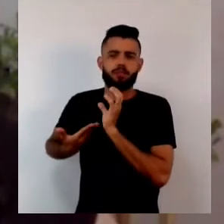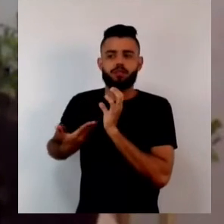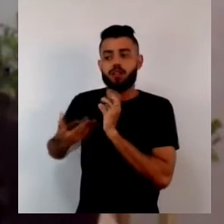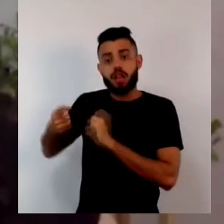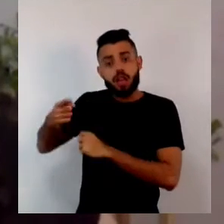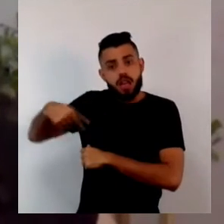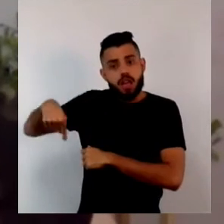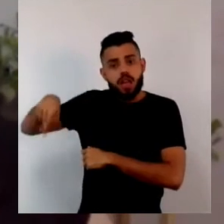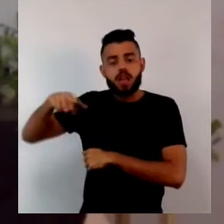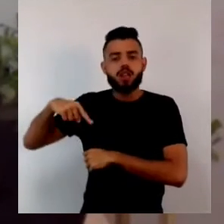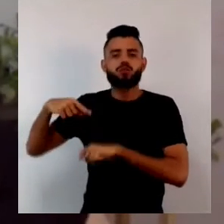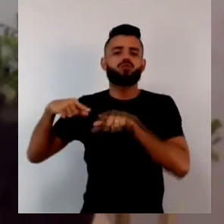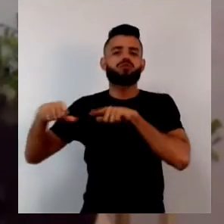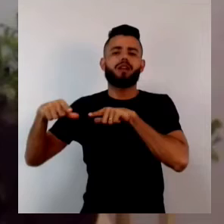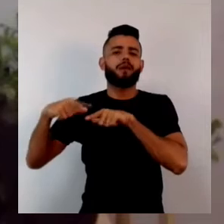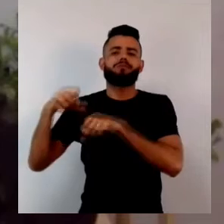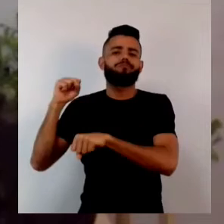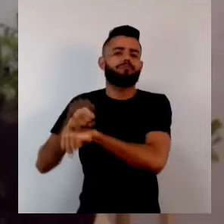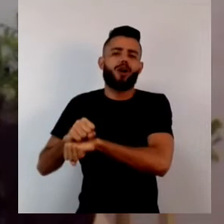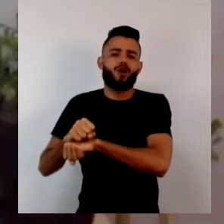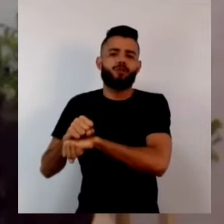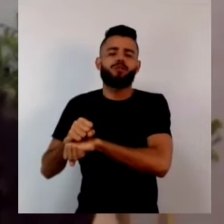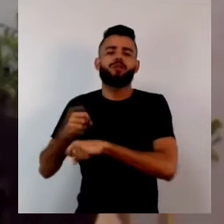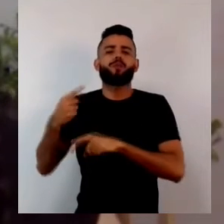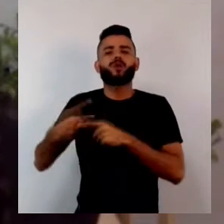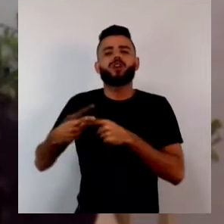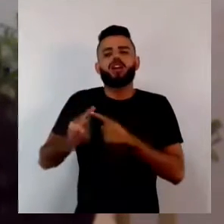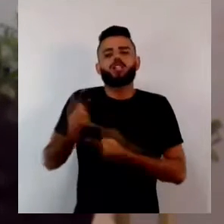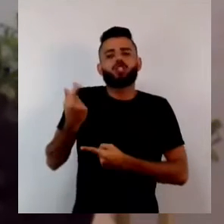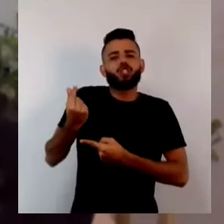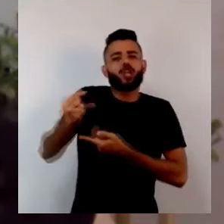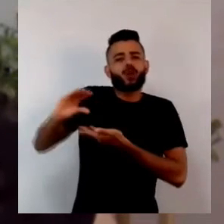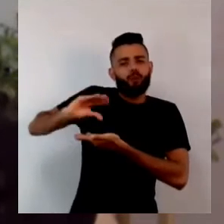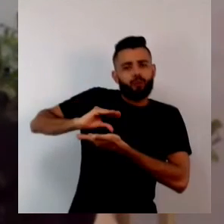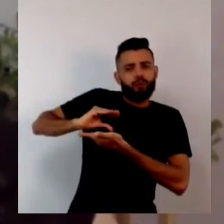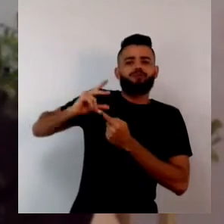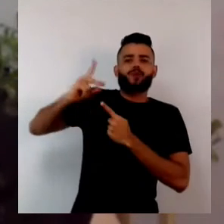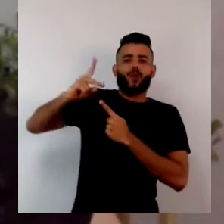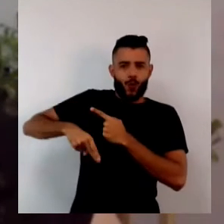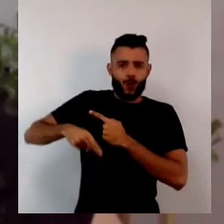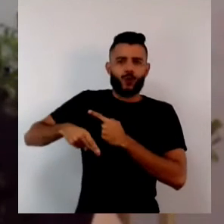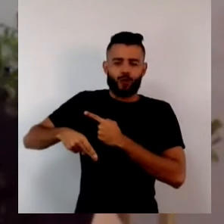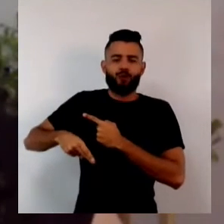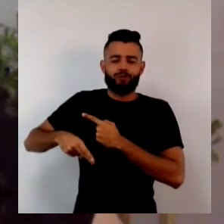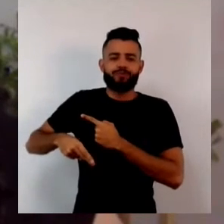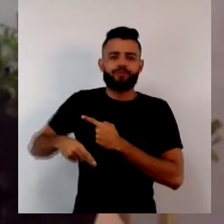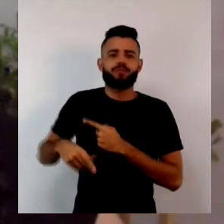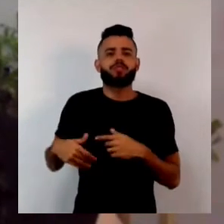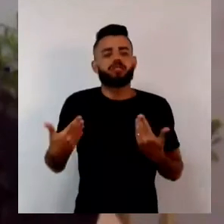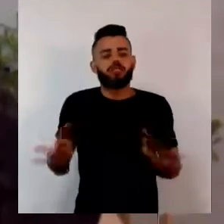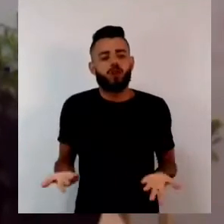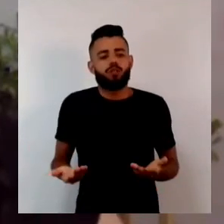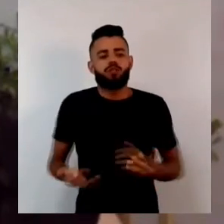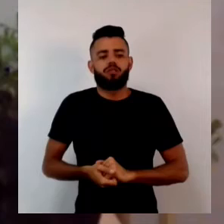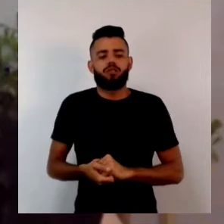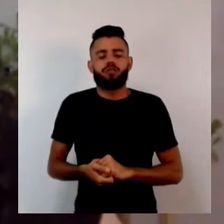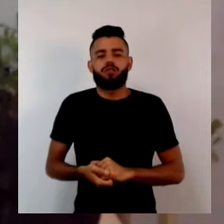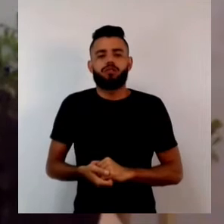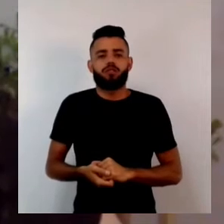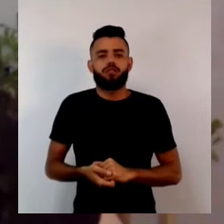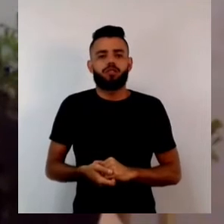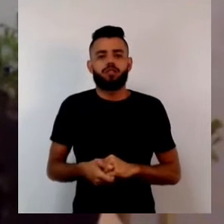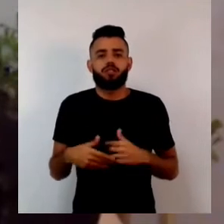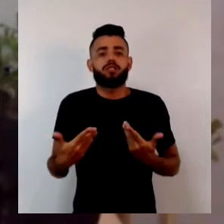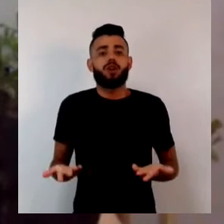interrompidos por conta dos cortes que aconteceram nos últimos 2 anos. E aí fica essa questão, o quanto que a ciência